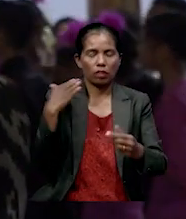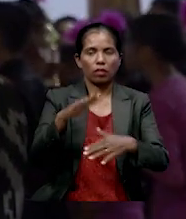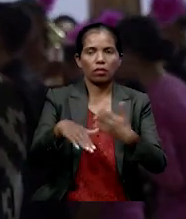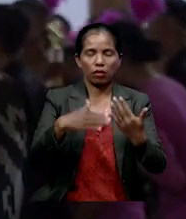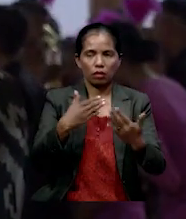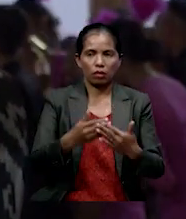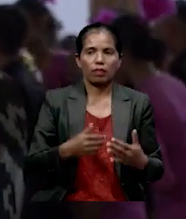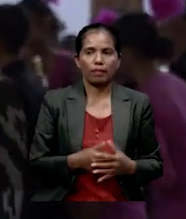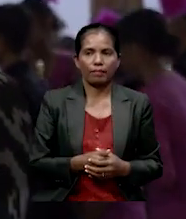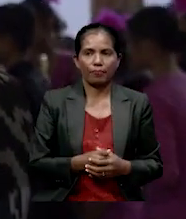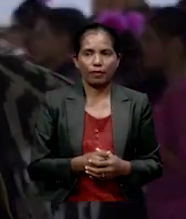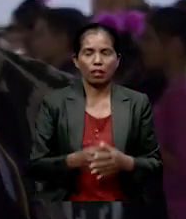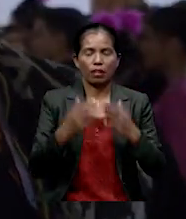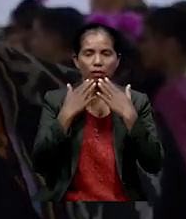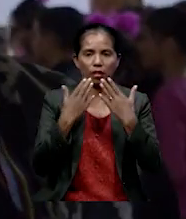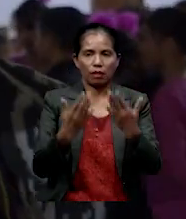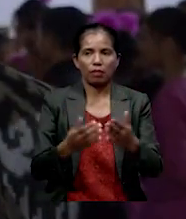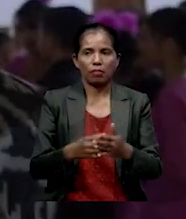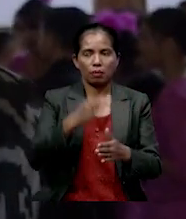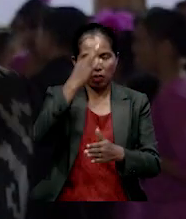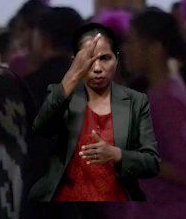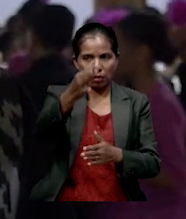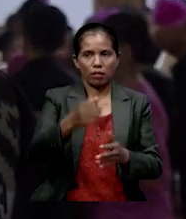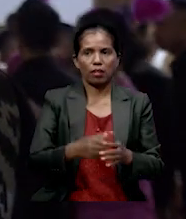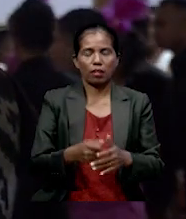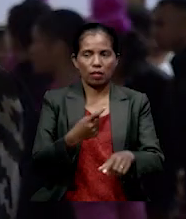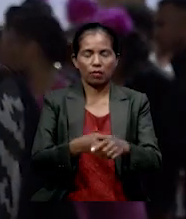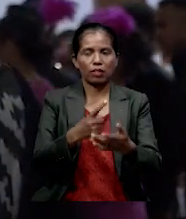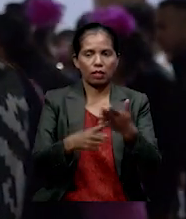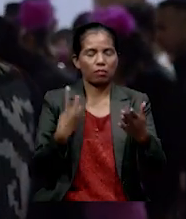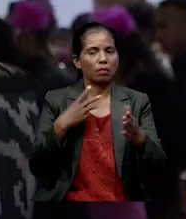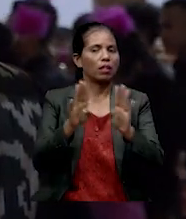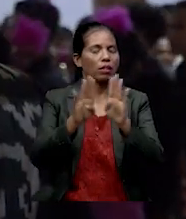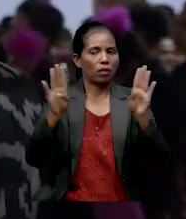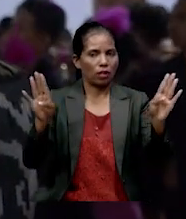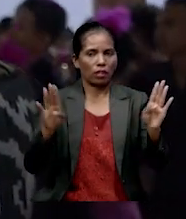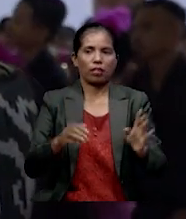santa cecília agradece. Para o futuro evento sair de Macloque com a